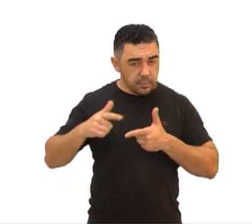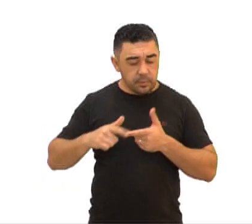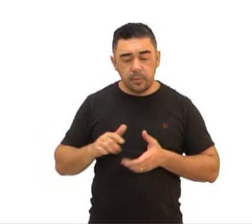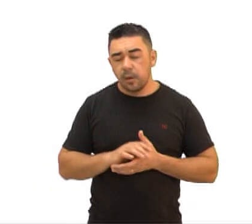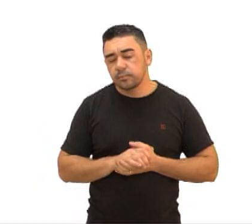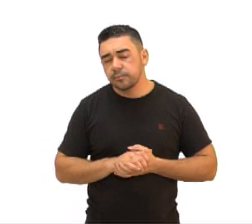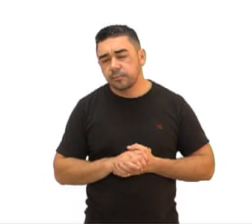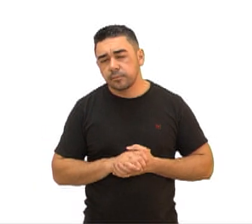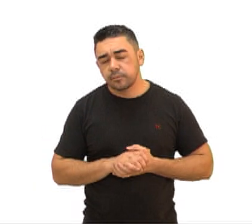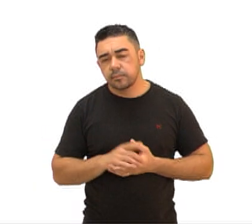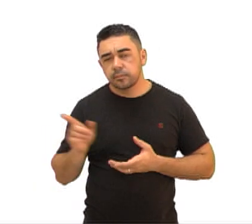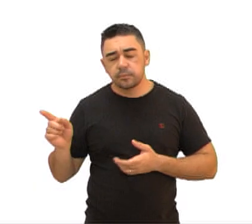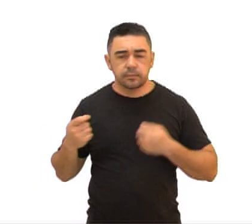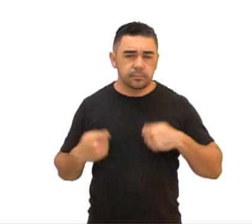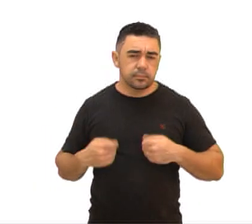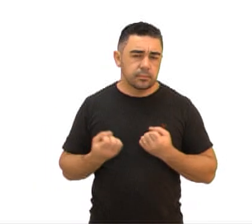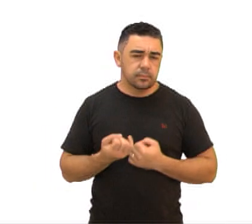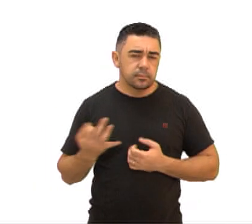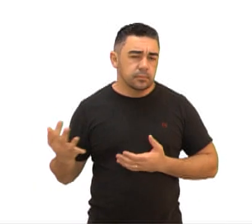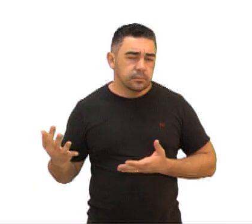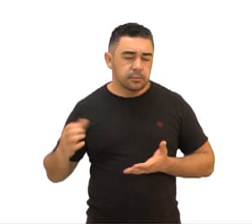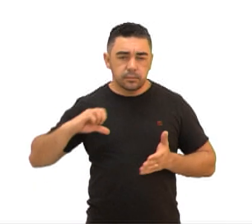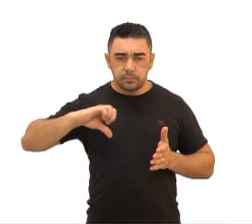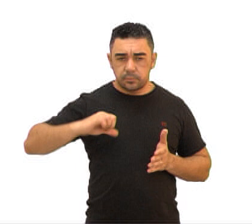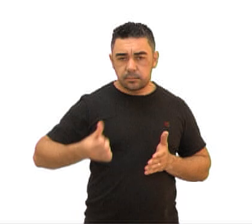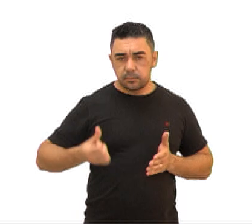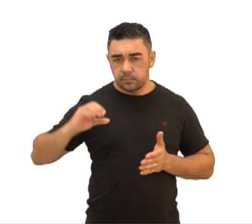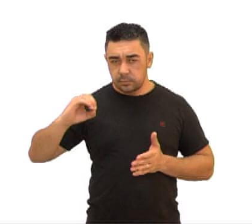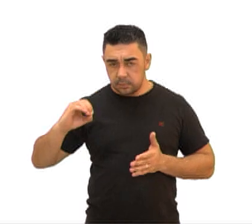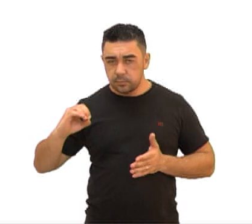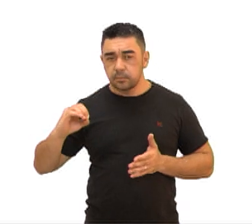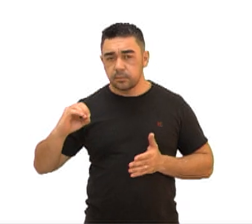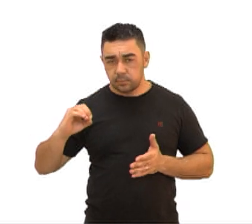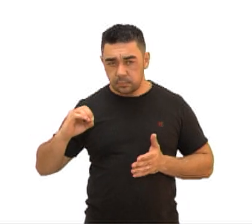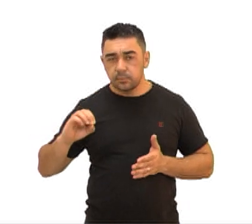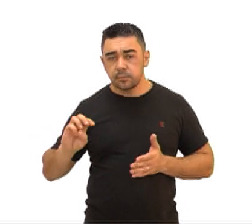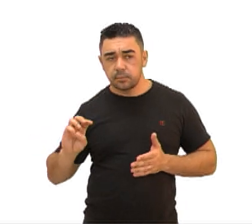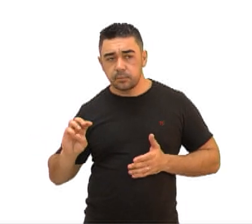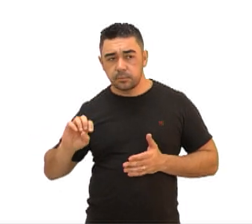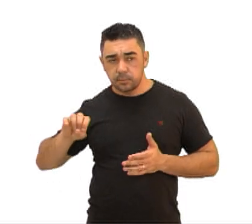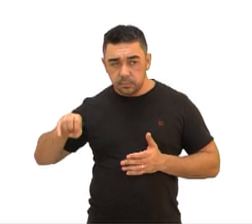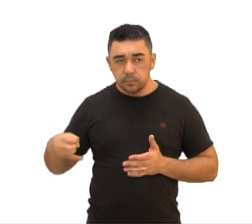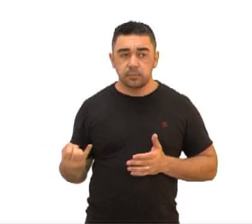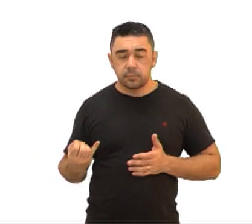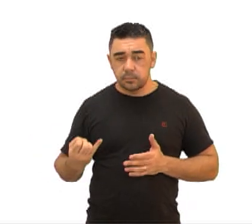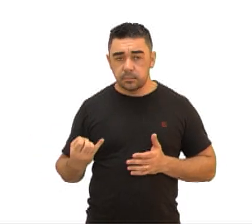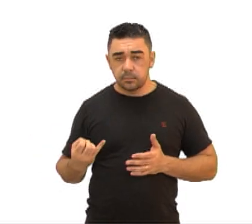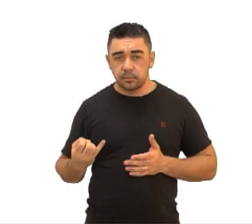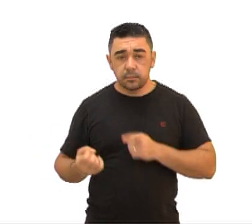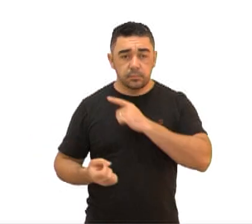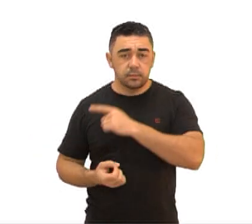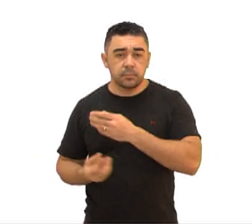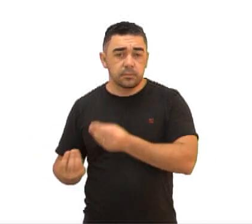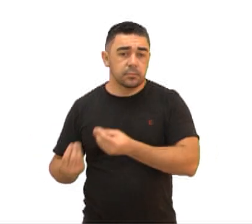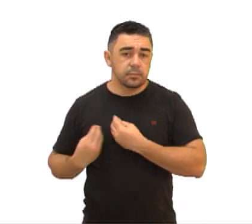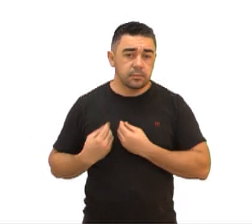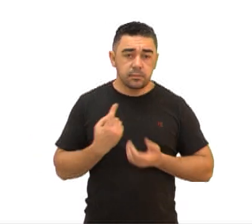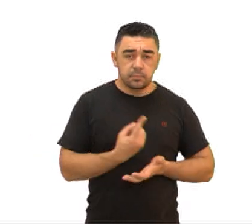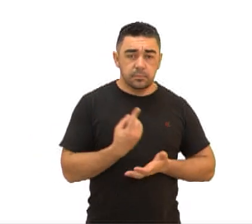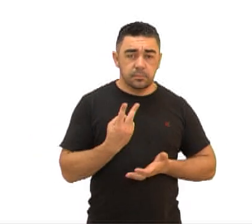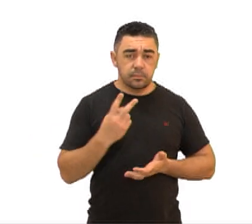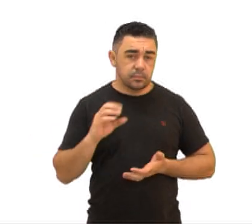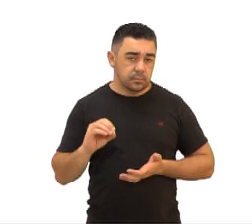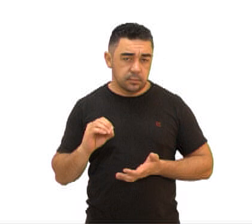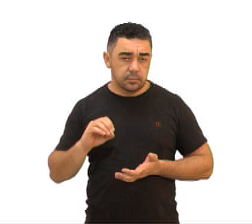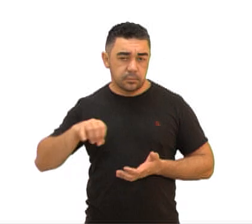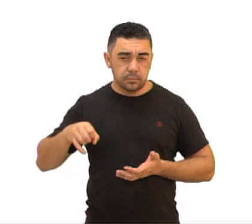Quanto que o ferro de passar precisa? Se ele precisa de 960 joules e a rede me fornece 120 joules